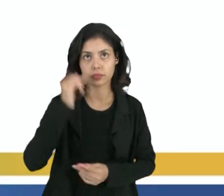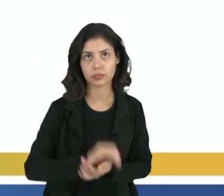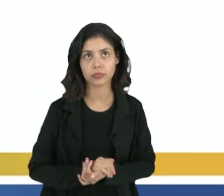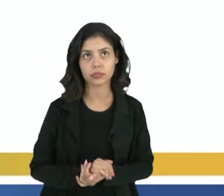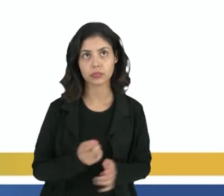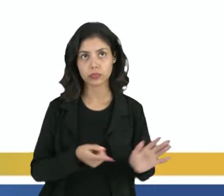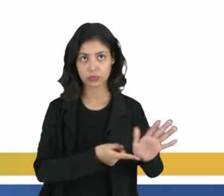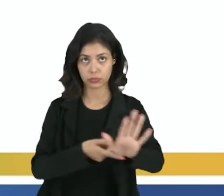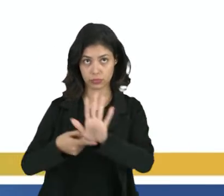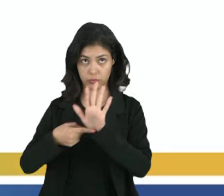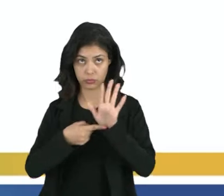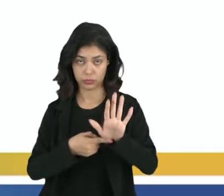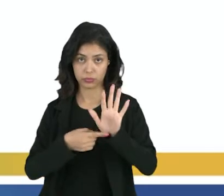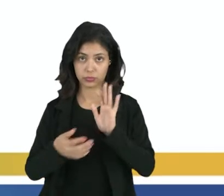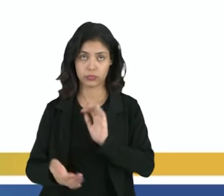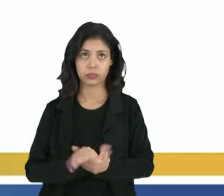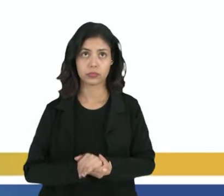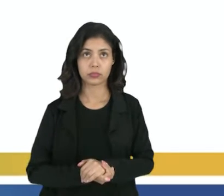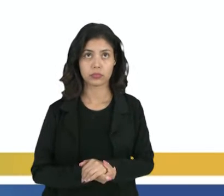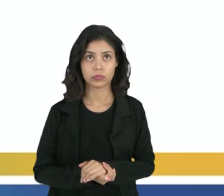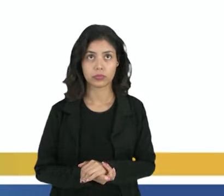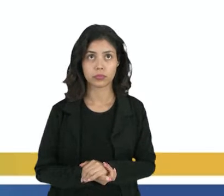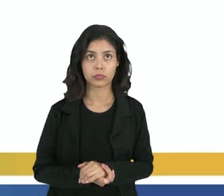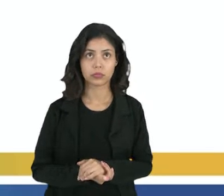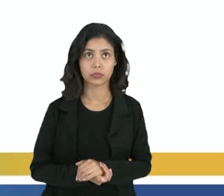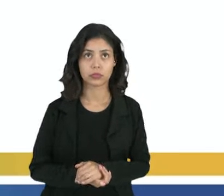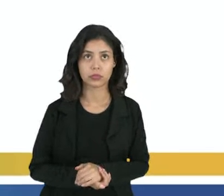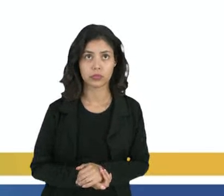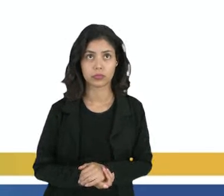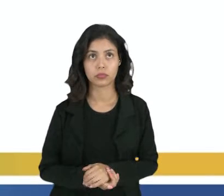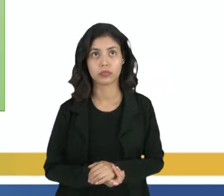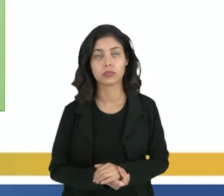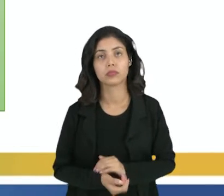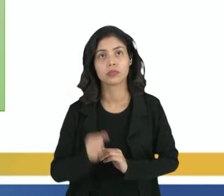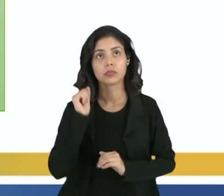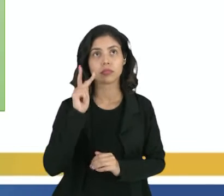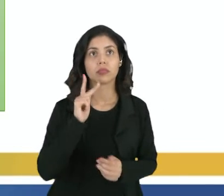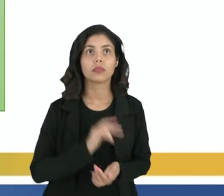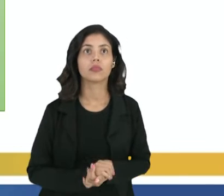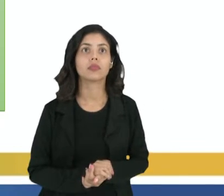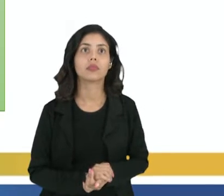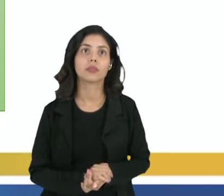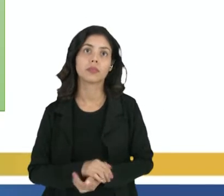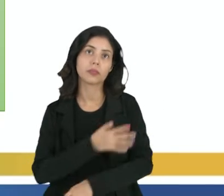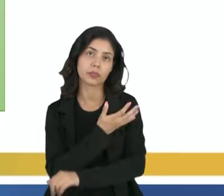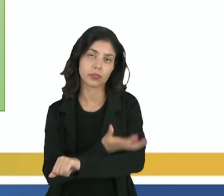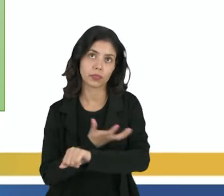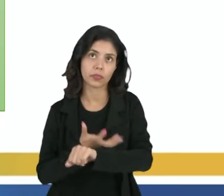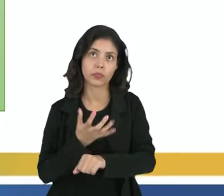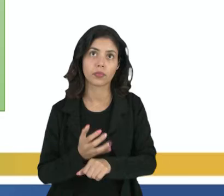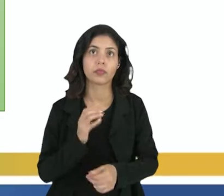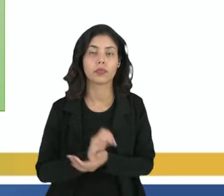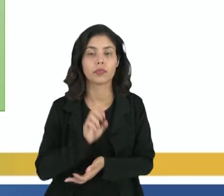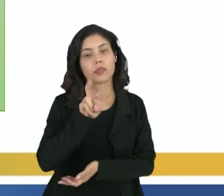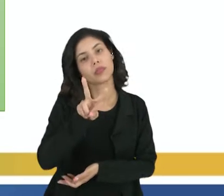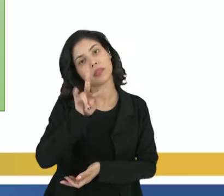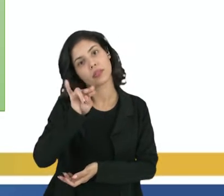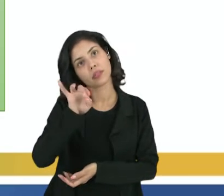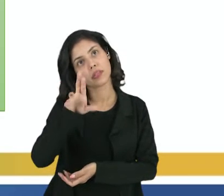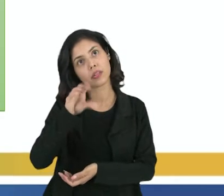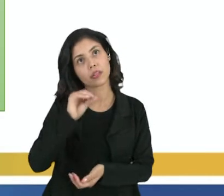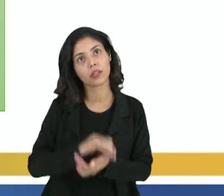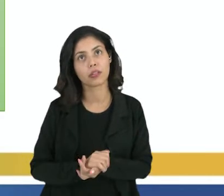principais representantes da fauna do bioma Amazonas, ok? E da flora, nós temos a flora,